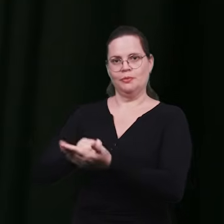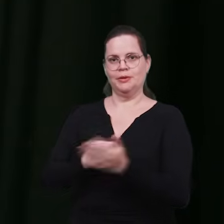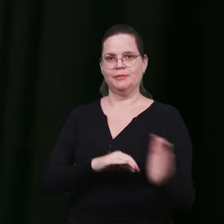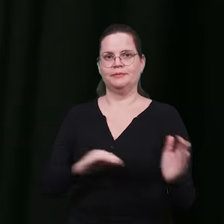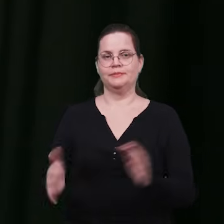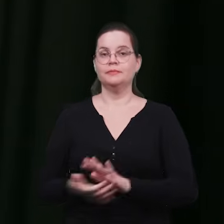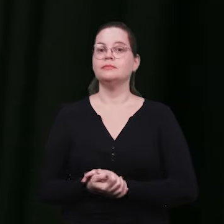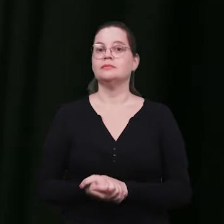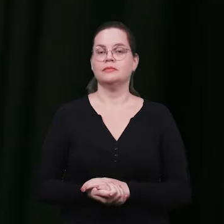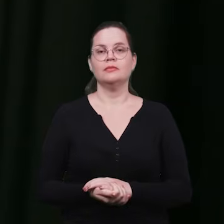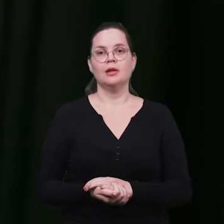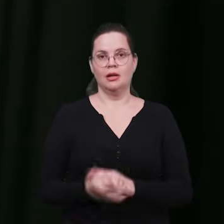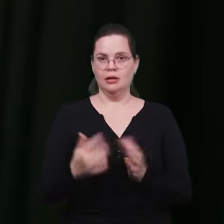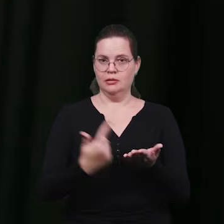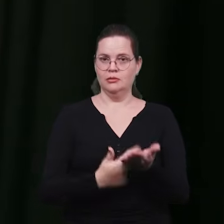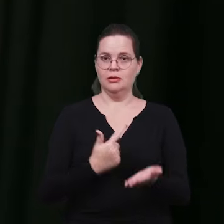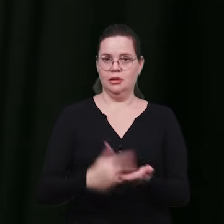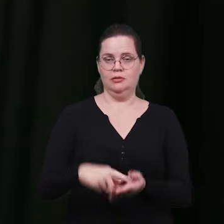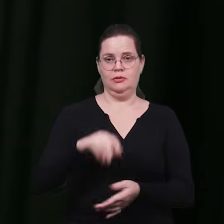servo, meu ungido.